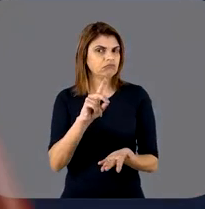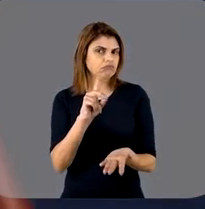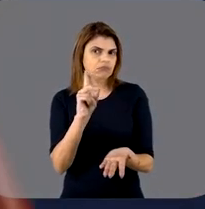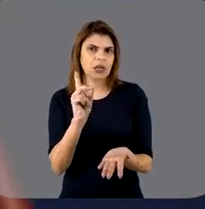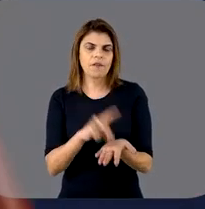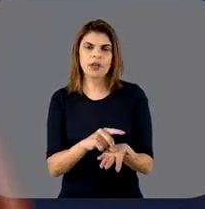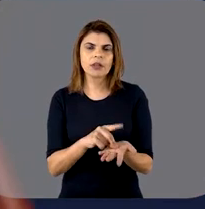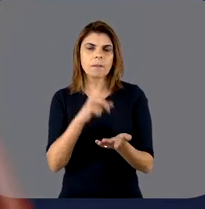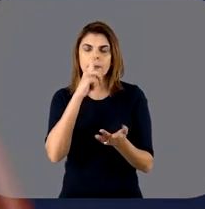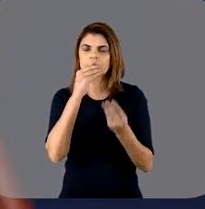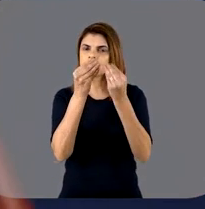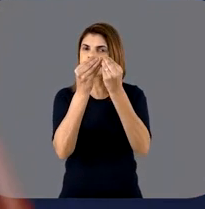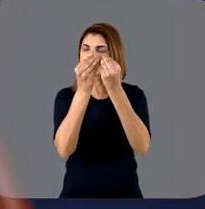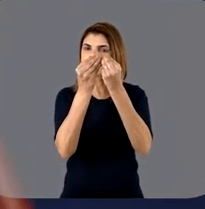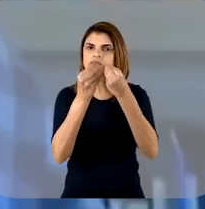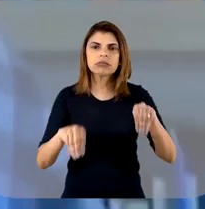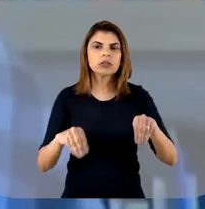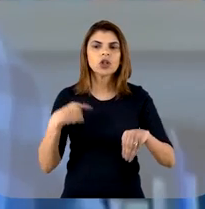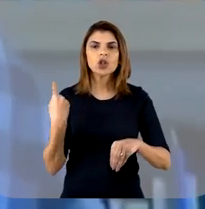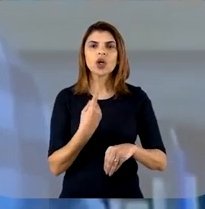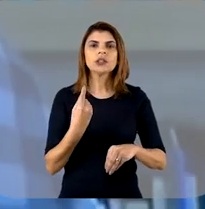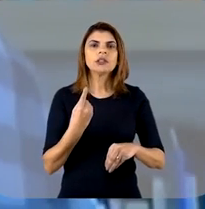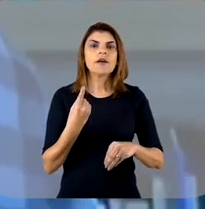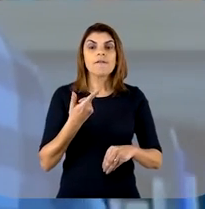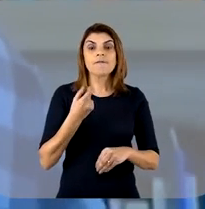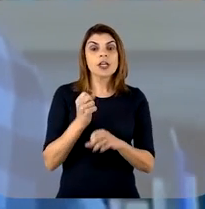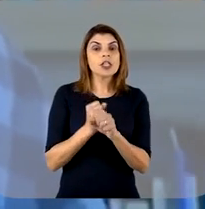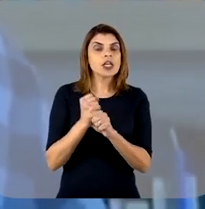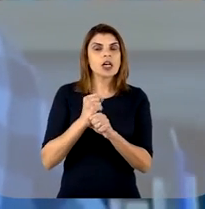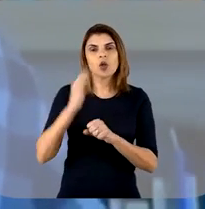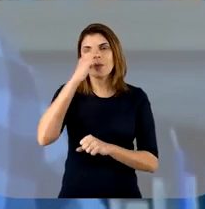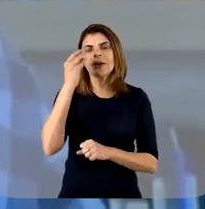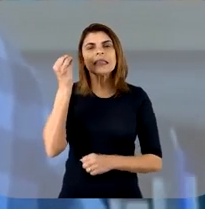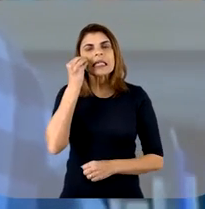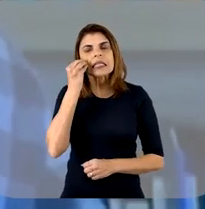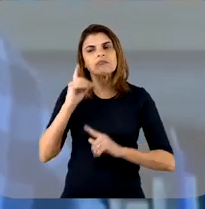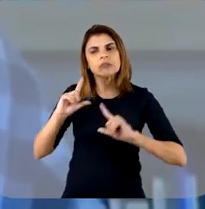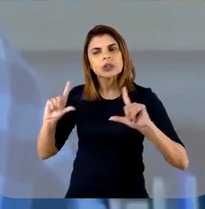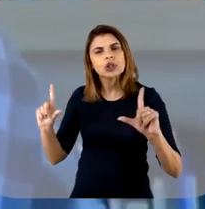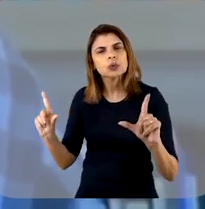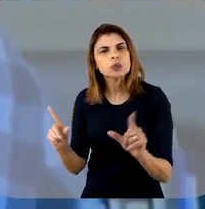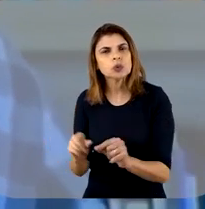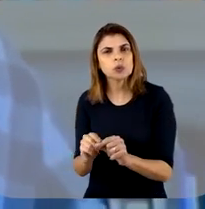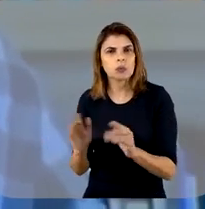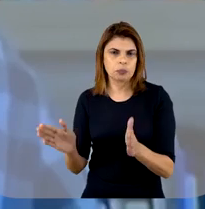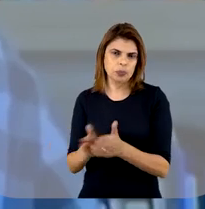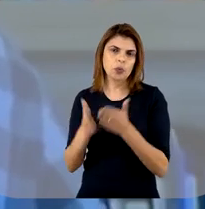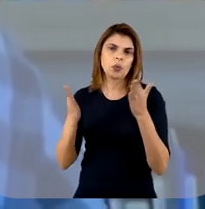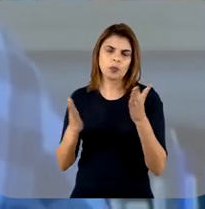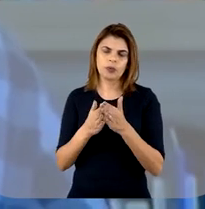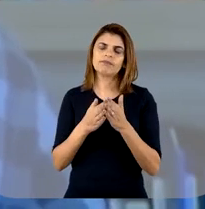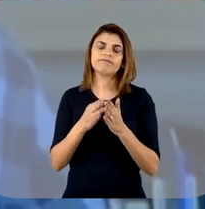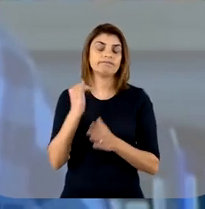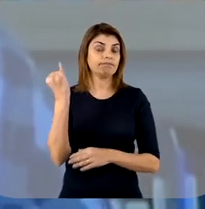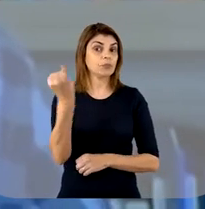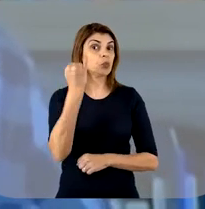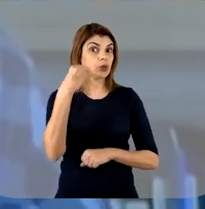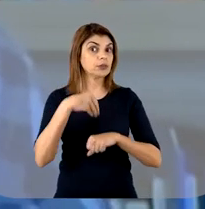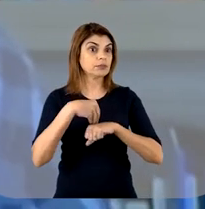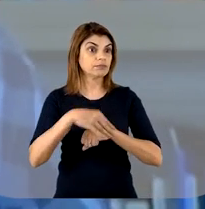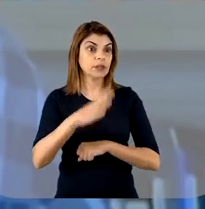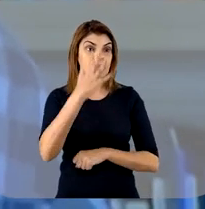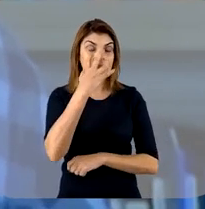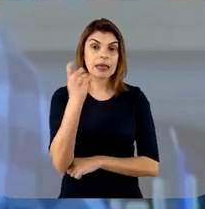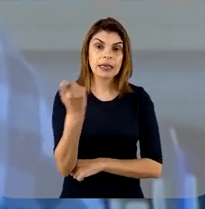ela destrói aquilo que nós acumulamos há 20 anos no Brasil em termos de redução de pobreza. Isso é uma coisa muito importante, muito